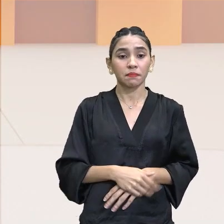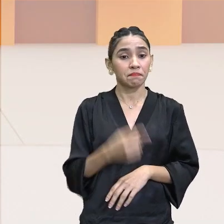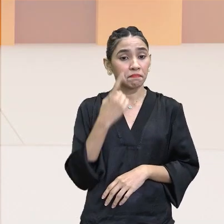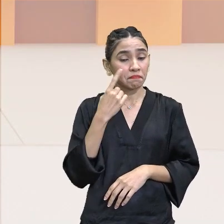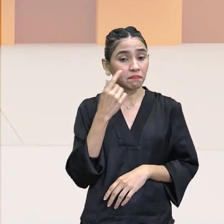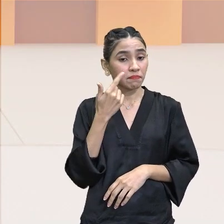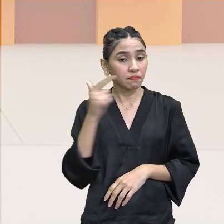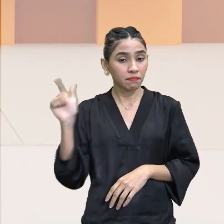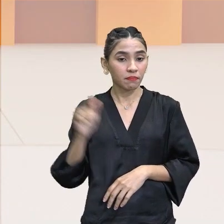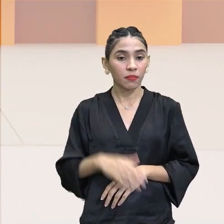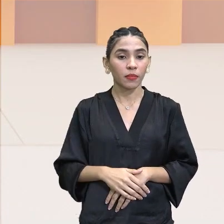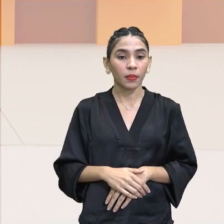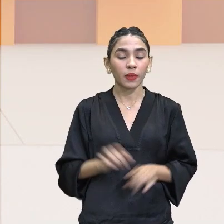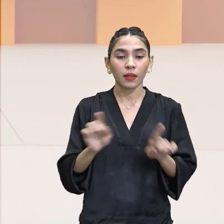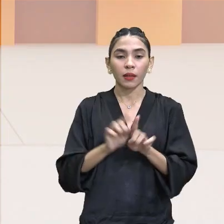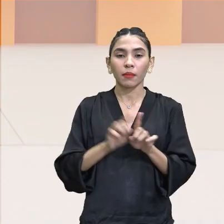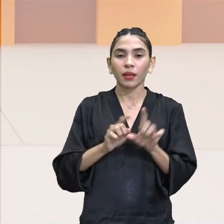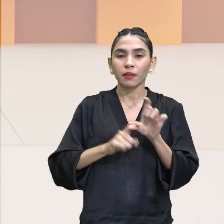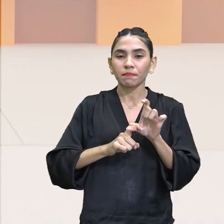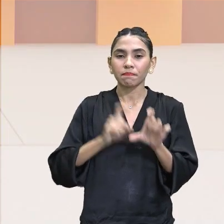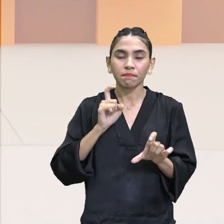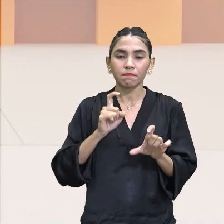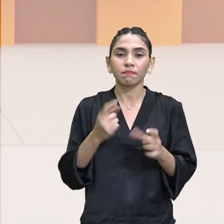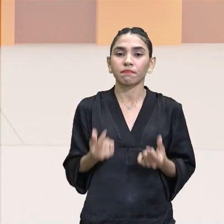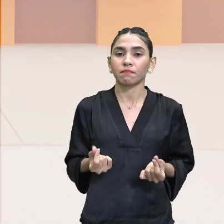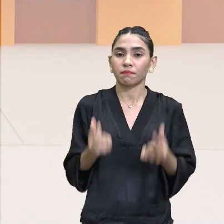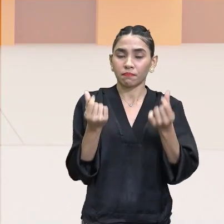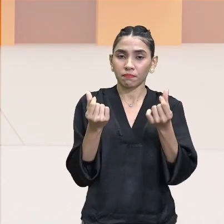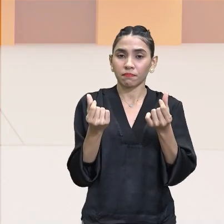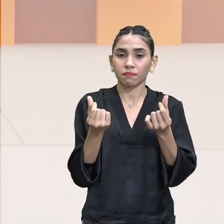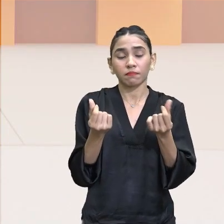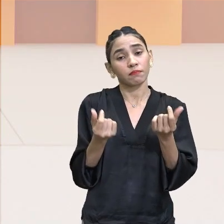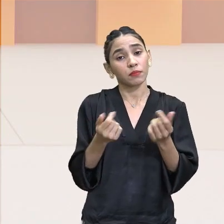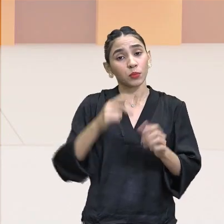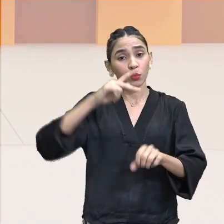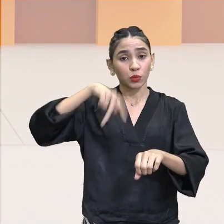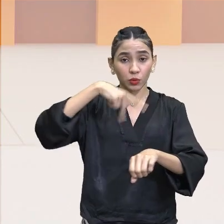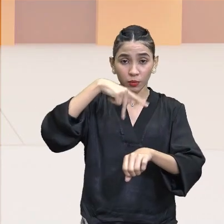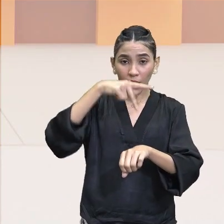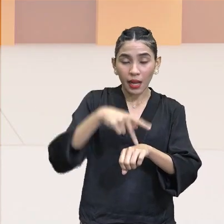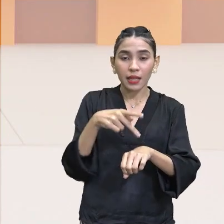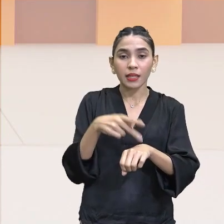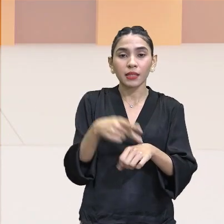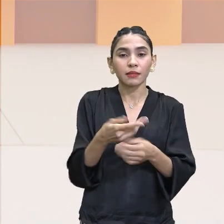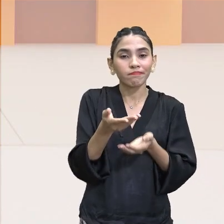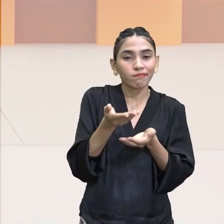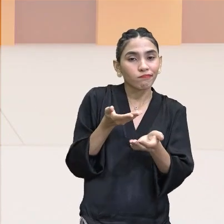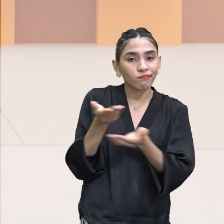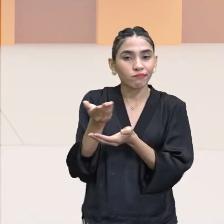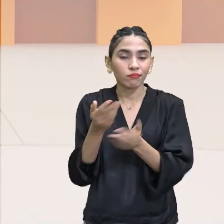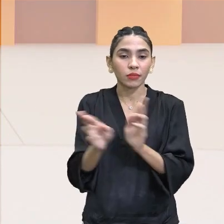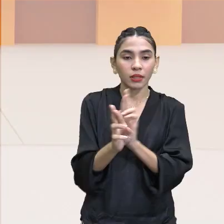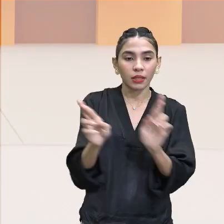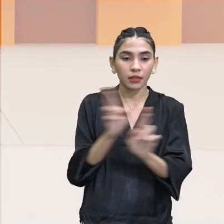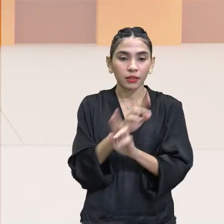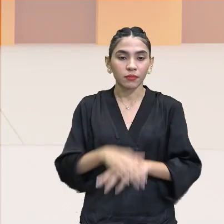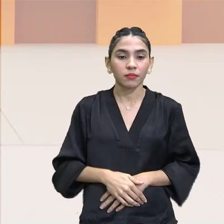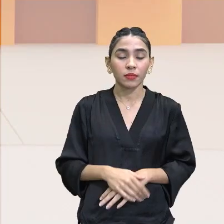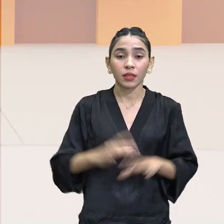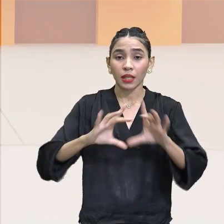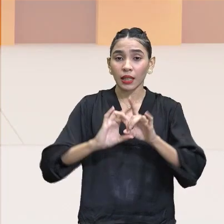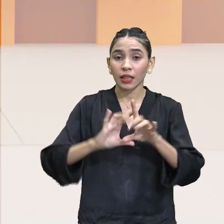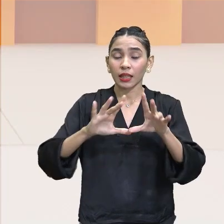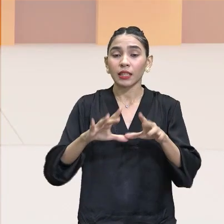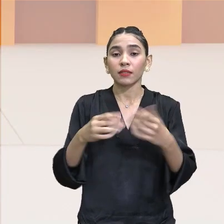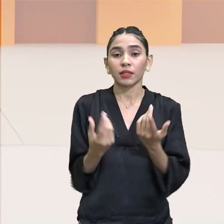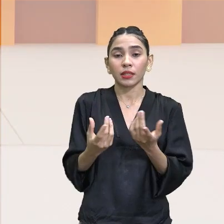aqui, né? A questão da interdependência econômica, né? Os países negociando entre si, né? Livre circulação